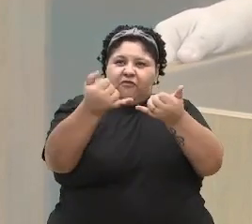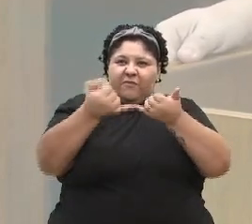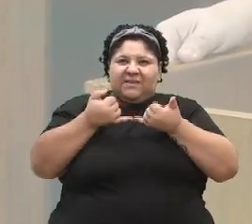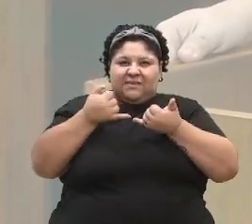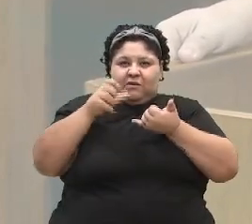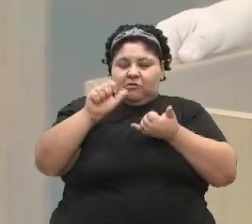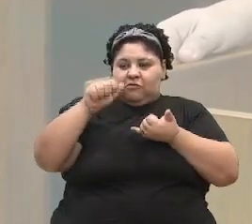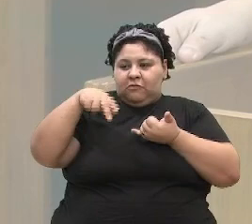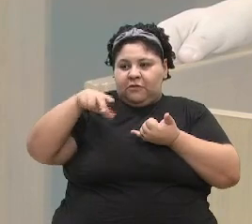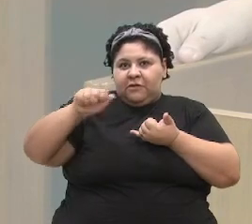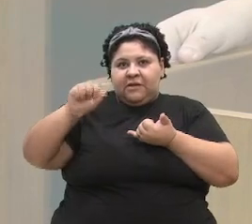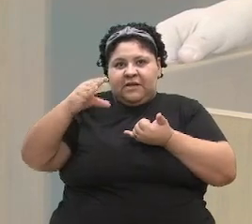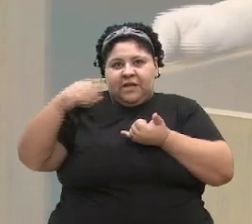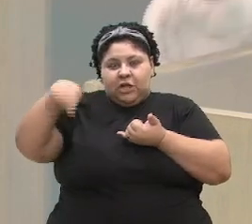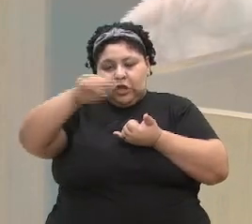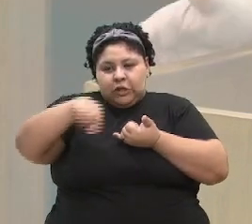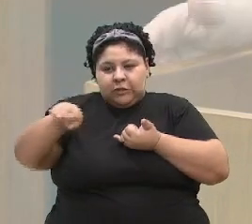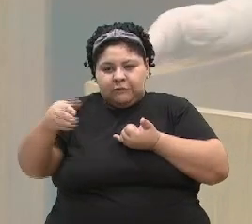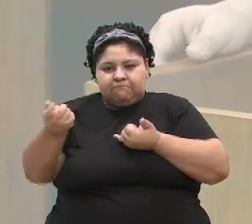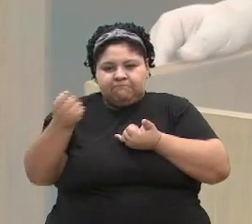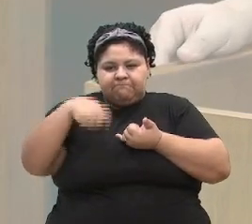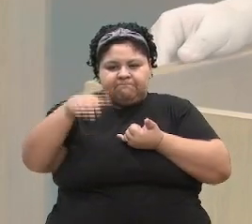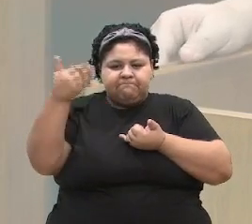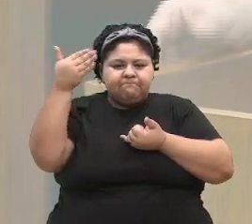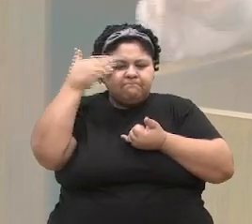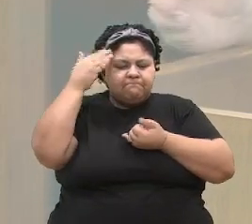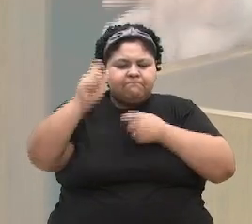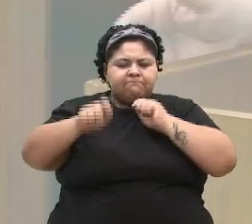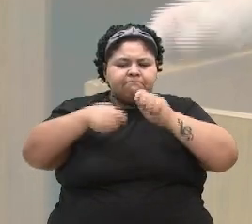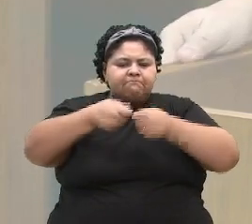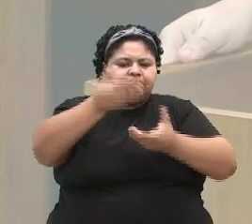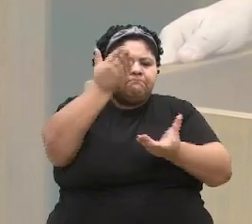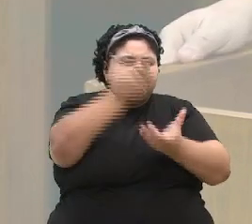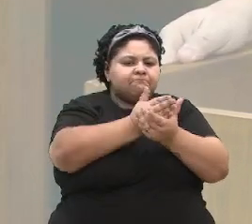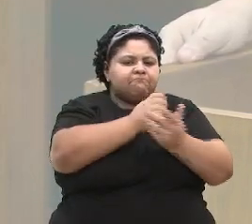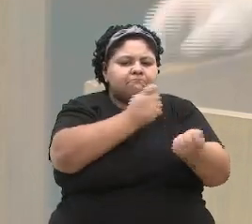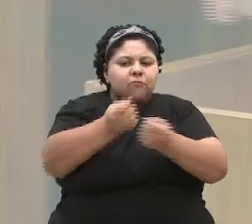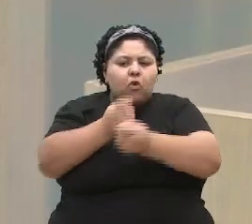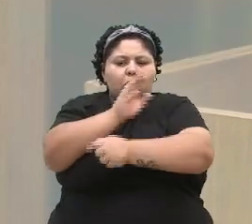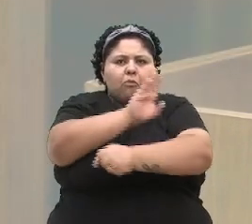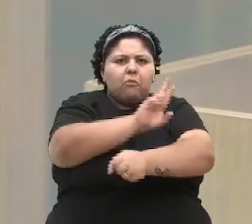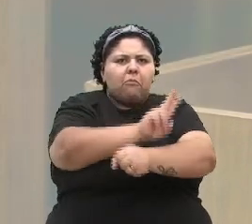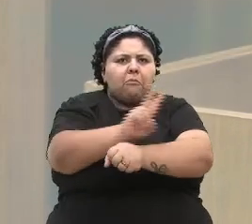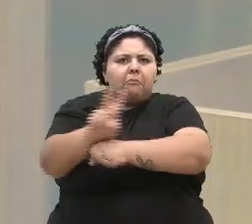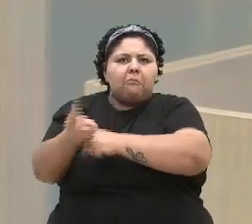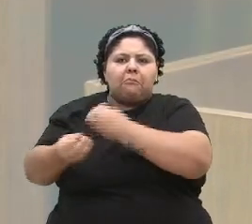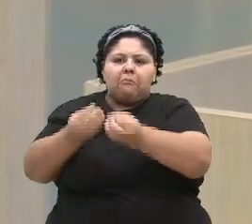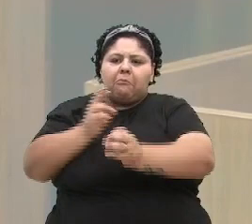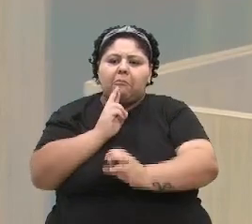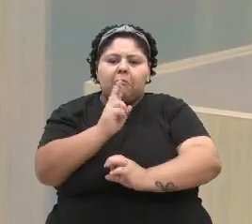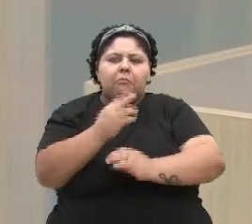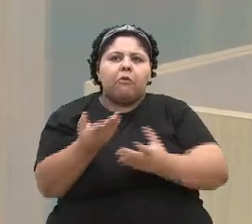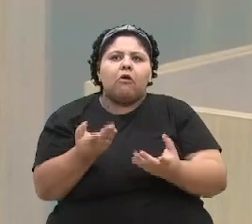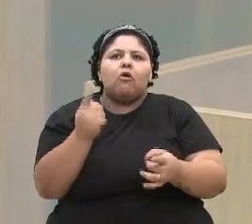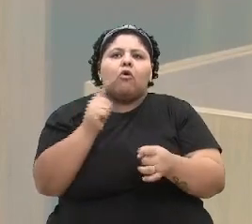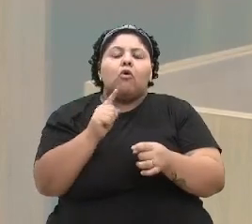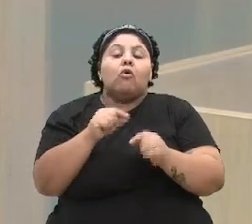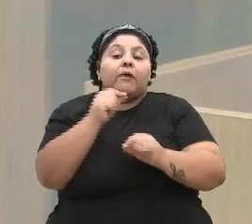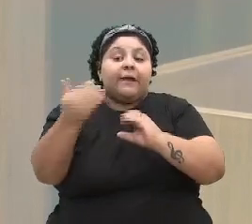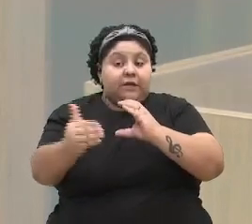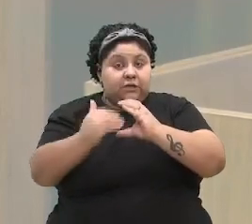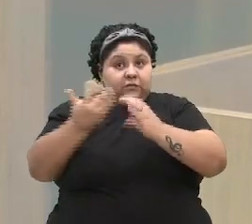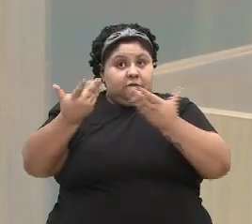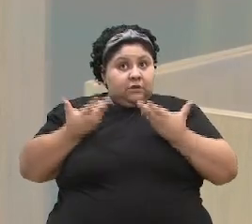precisamos entender qual é o processo, como está sendo cuidado, se estão respondendo, porque o que chegou até nós